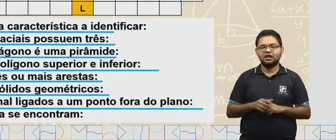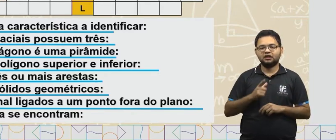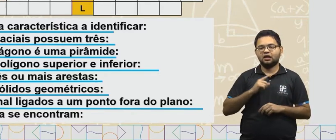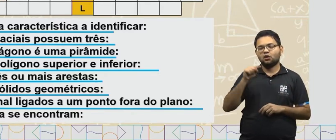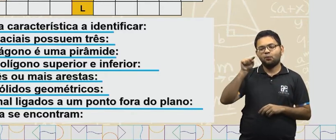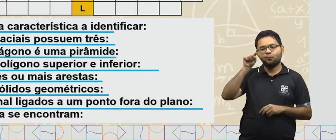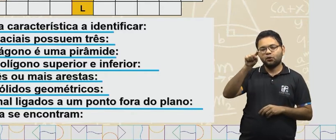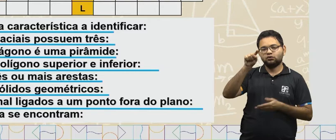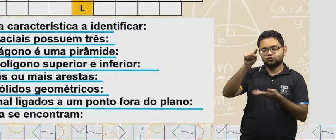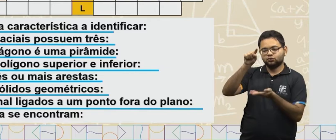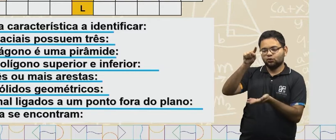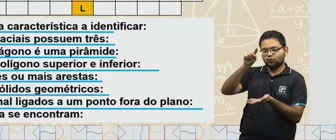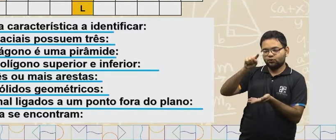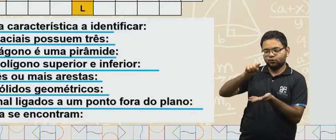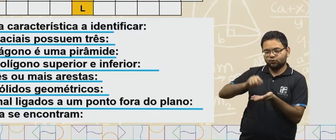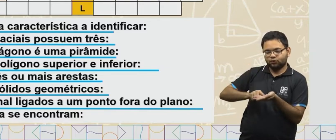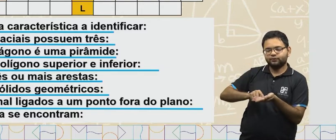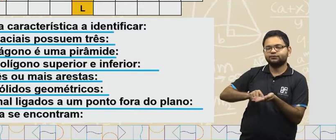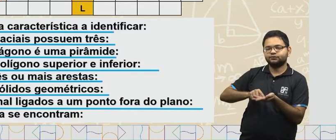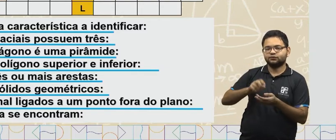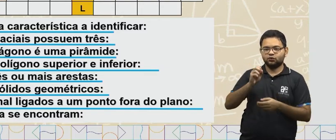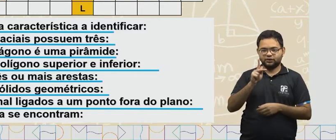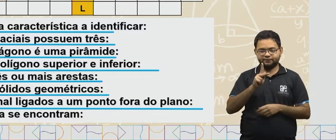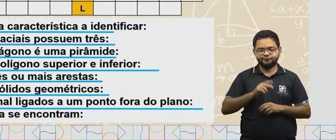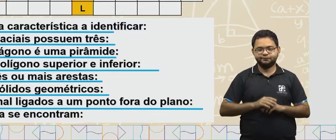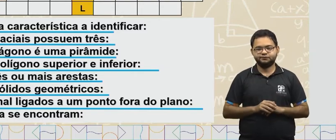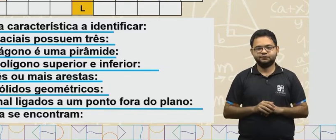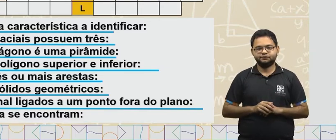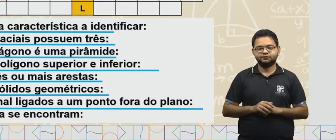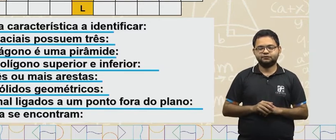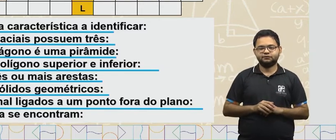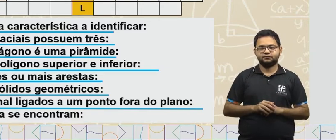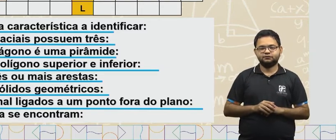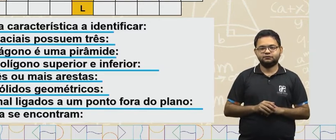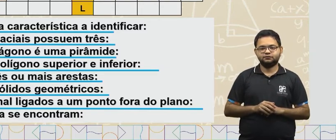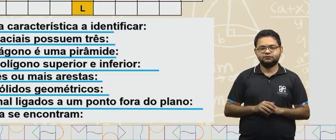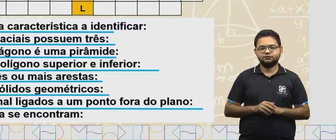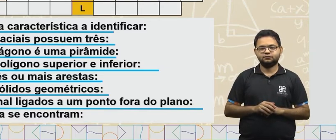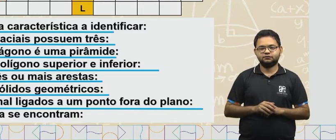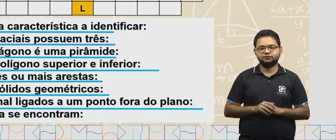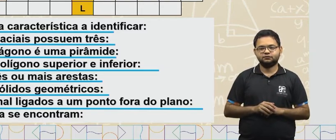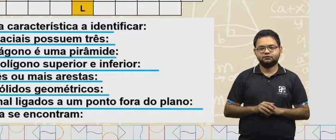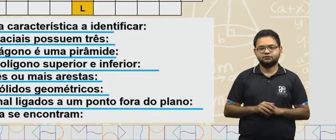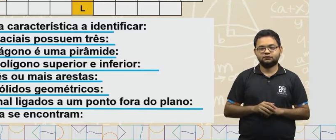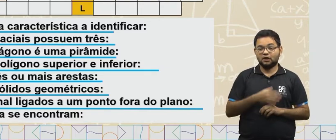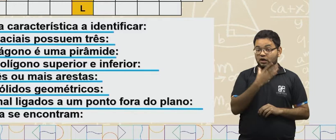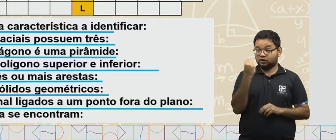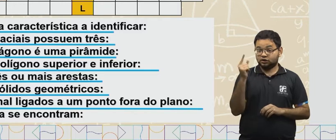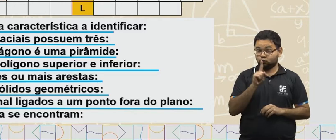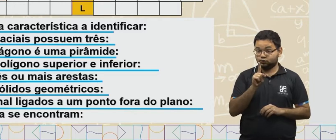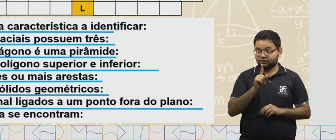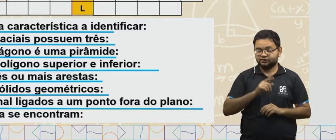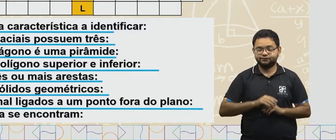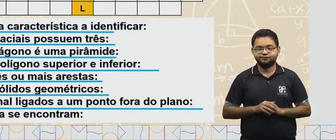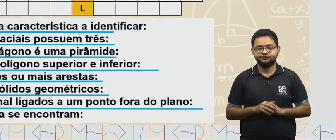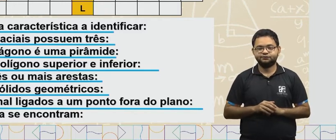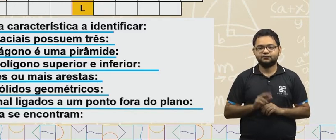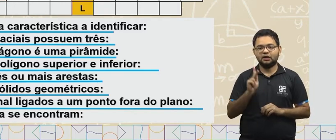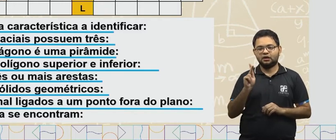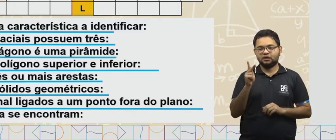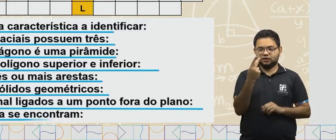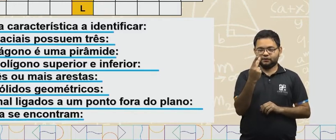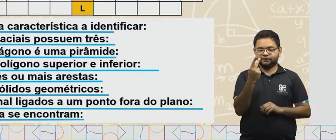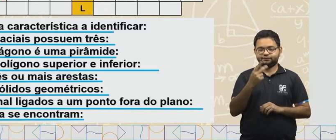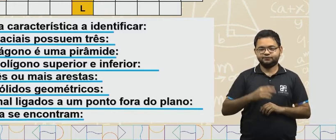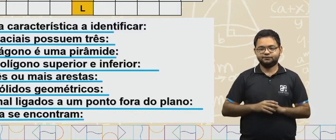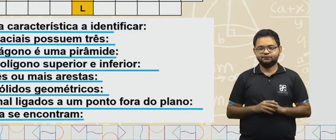ligação a um ponto fora do plano, tá bom? São formados por polígonos na base. Não esqueça. Letra